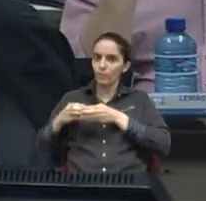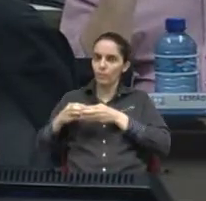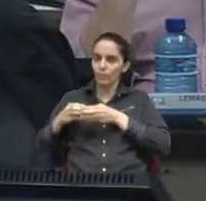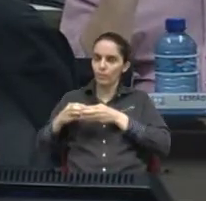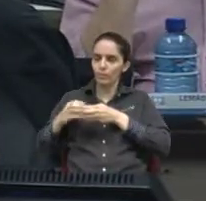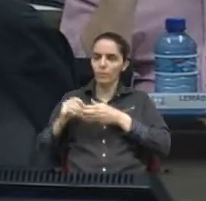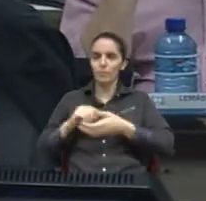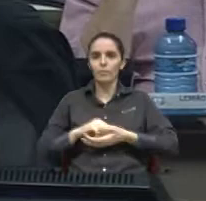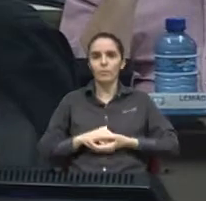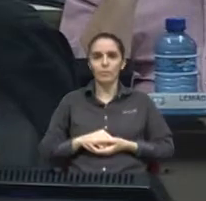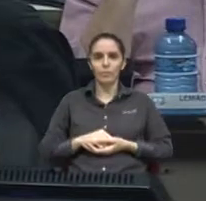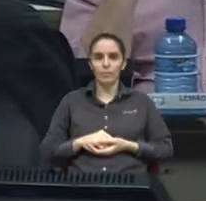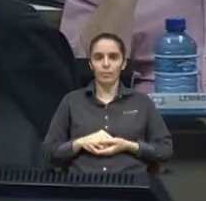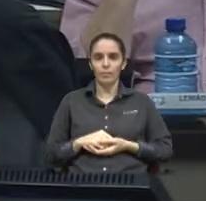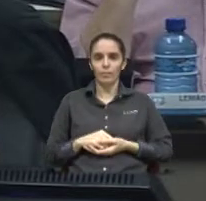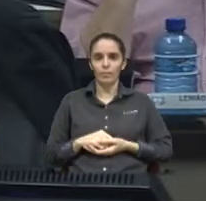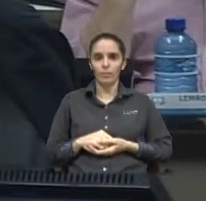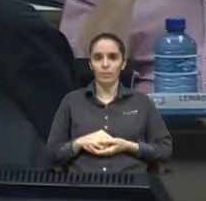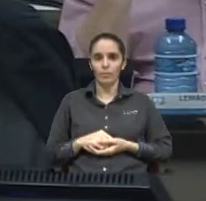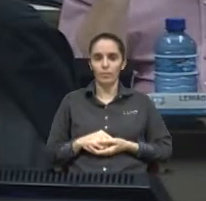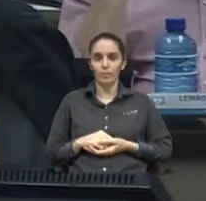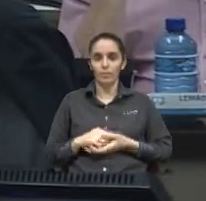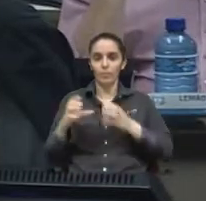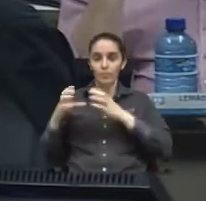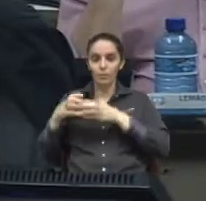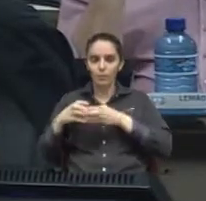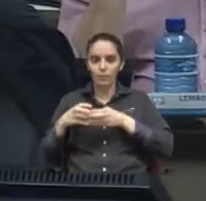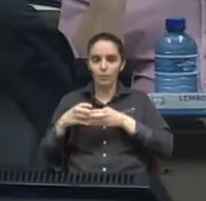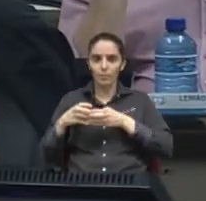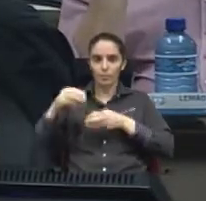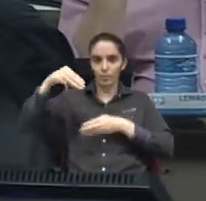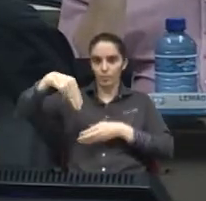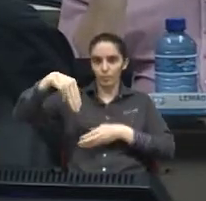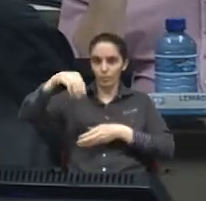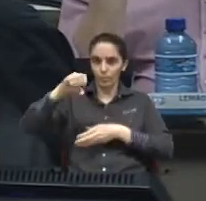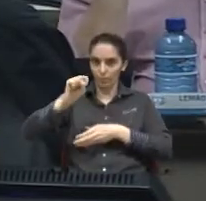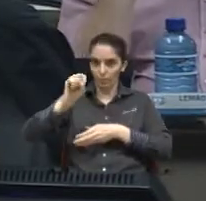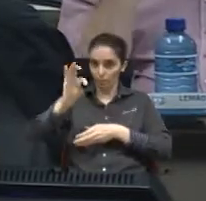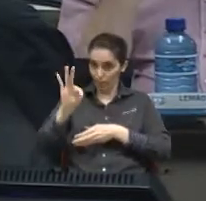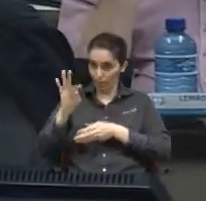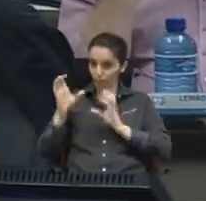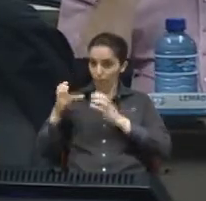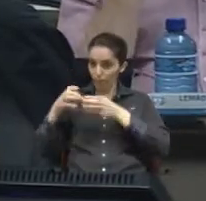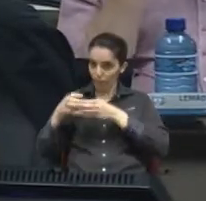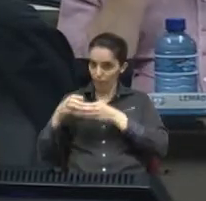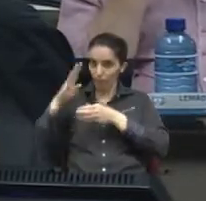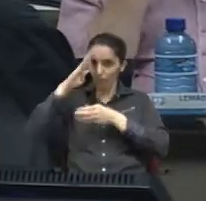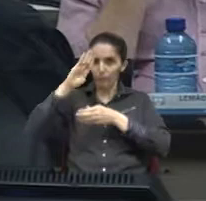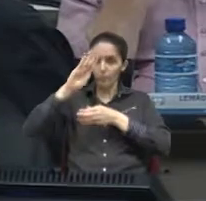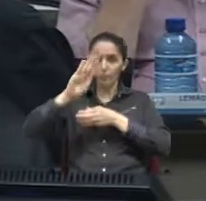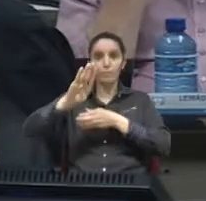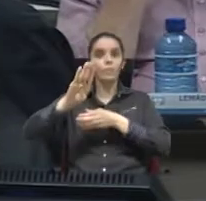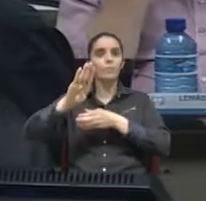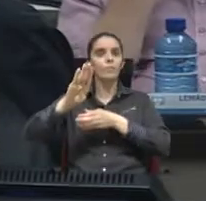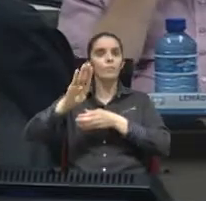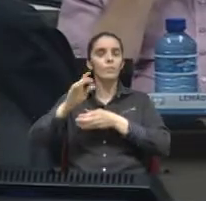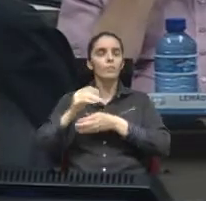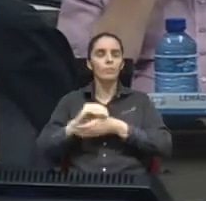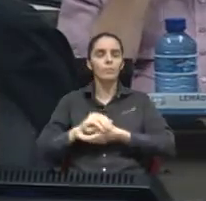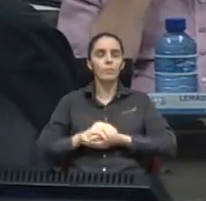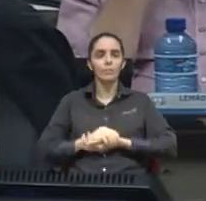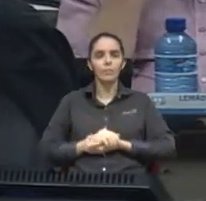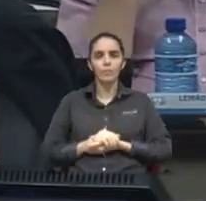essas movimentações pautadas no MST, que é uma das principais dentro desse